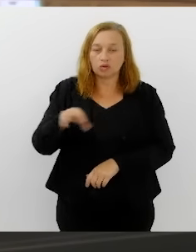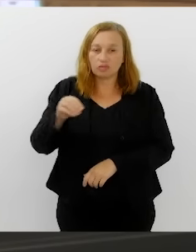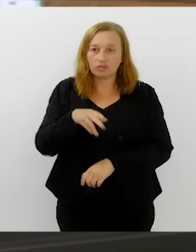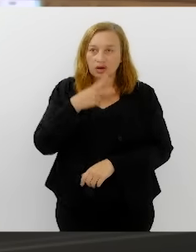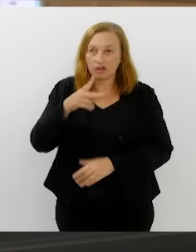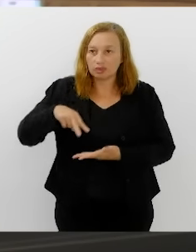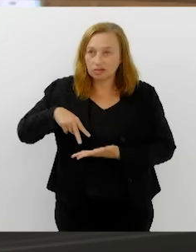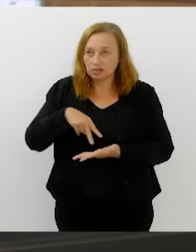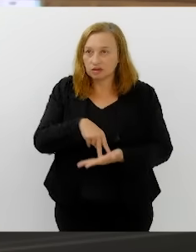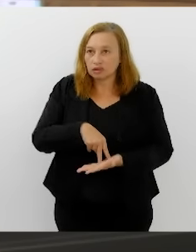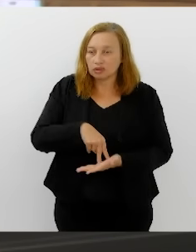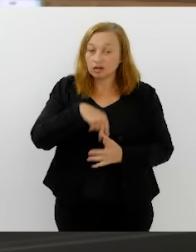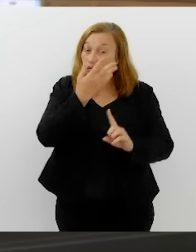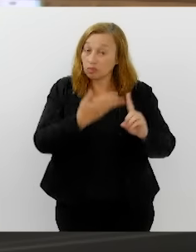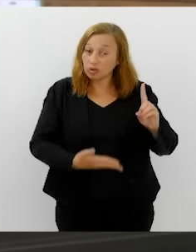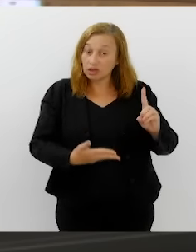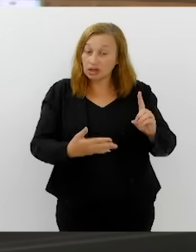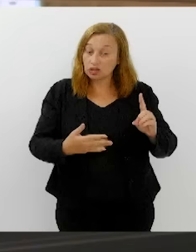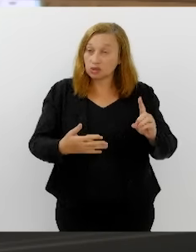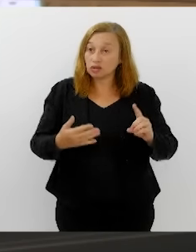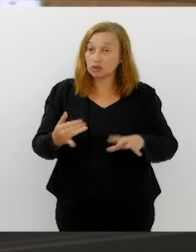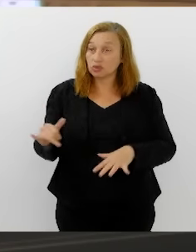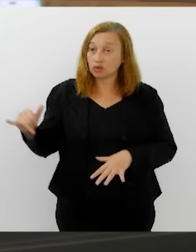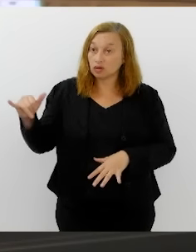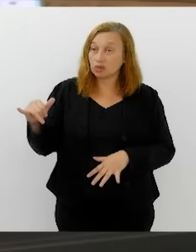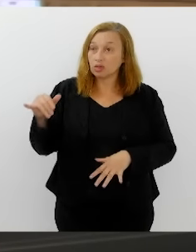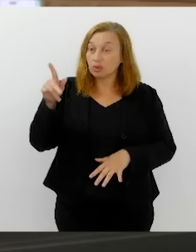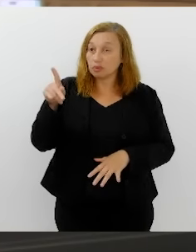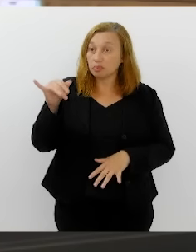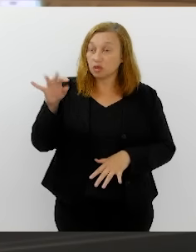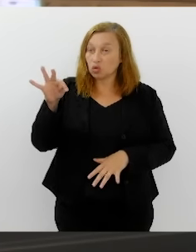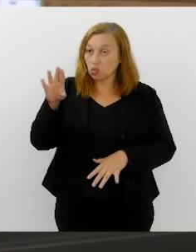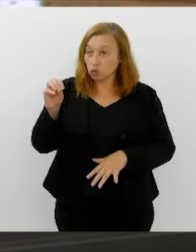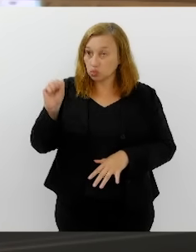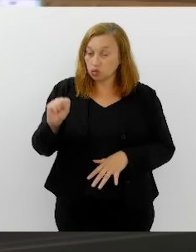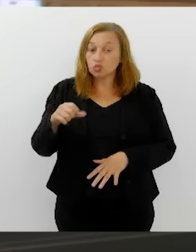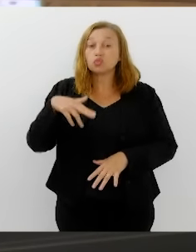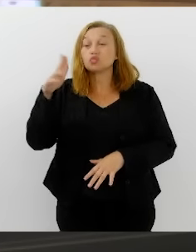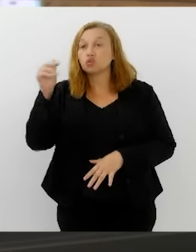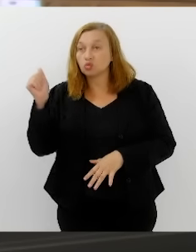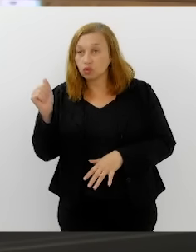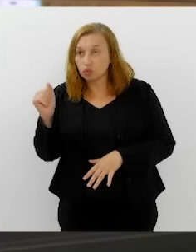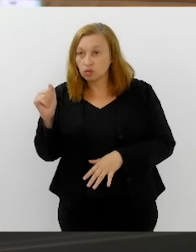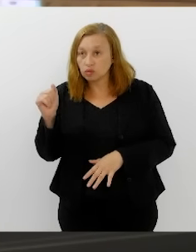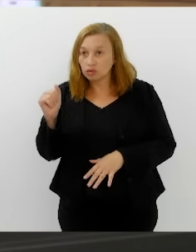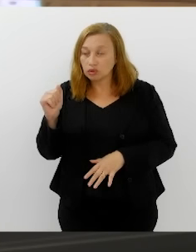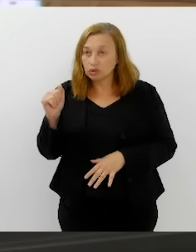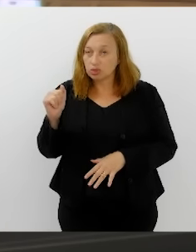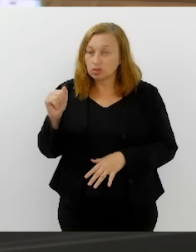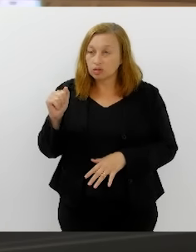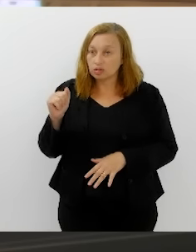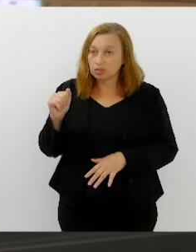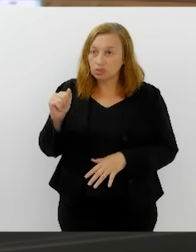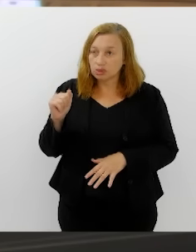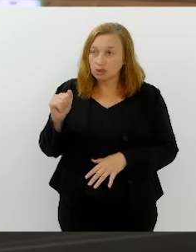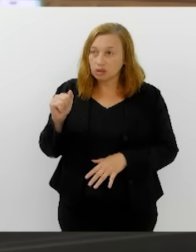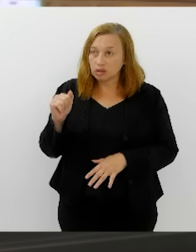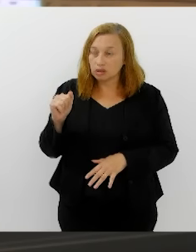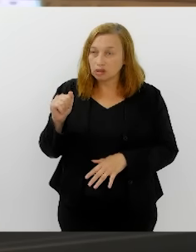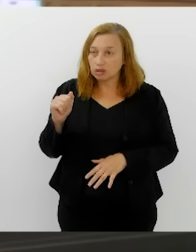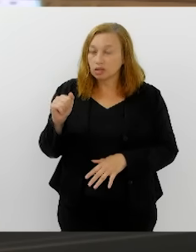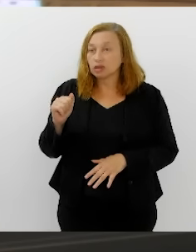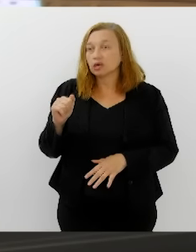em homenagem àqueles pilotos, ele disse assim: nunca tantos deveram tanto a tão poucos. E